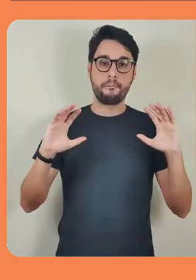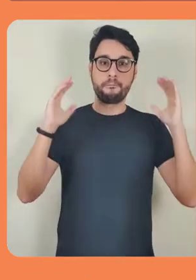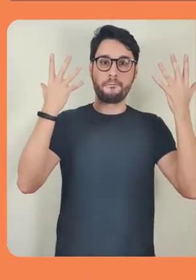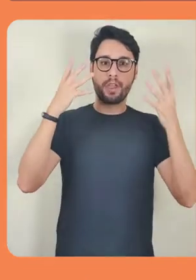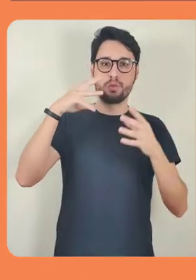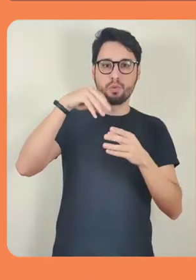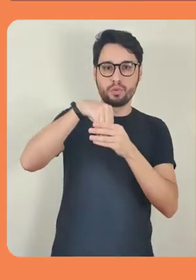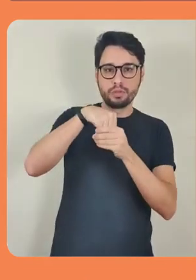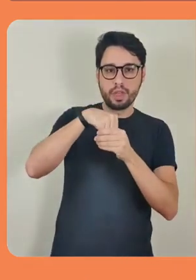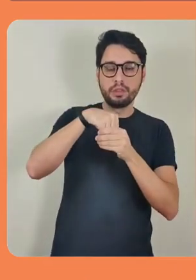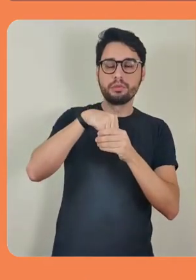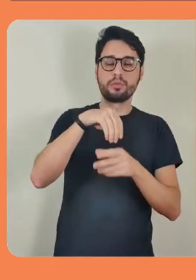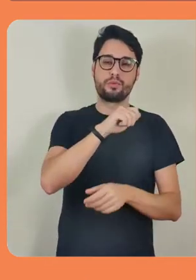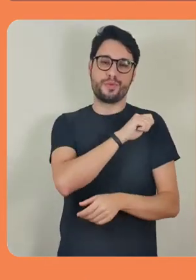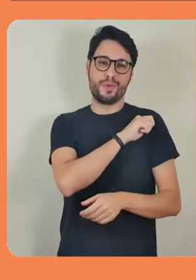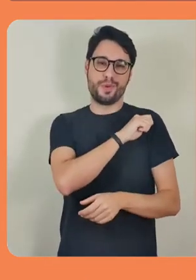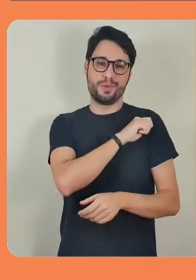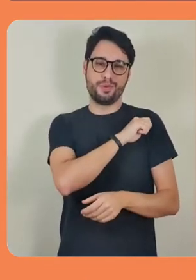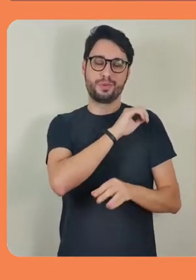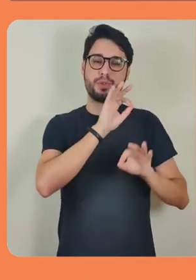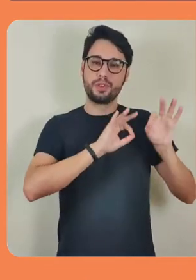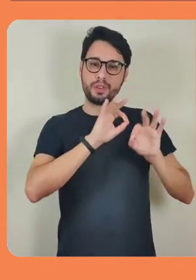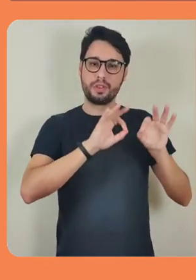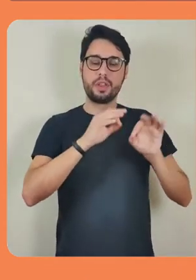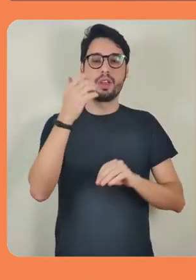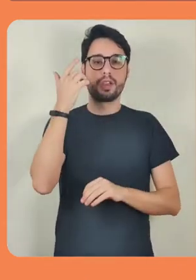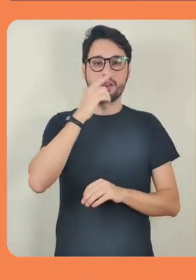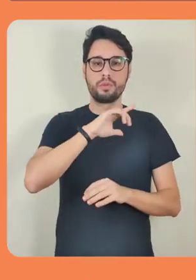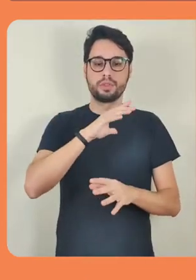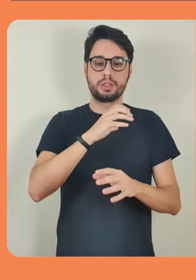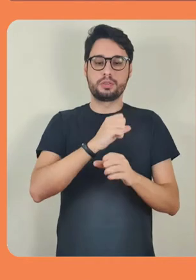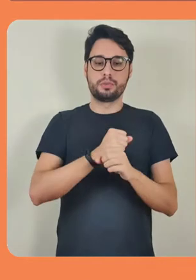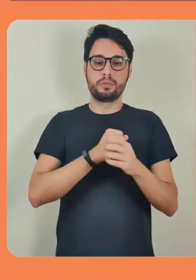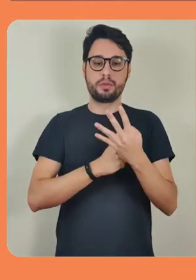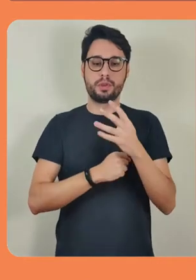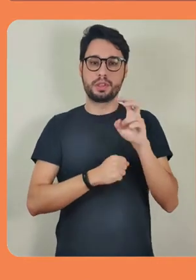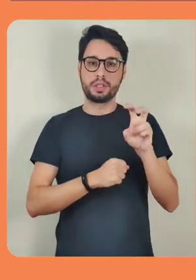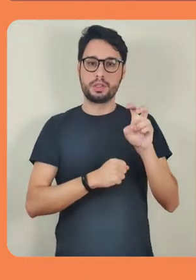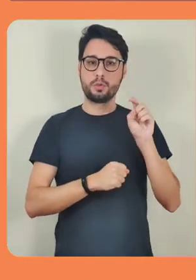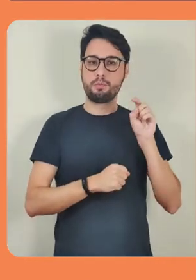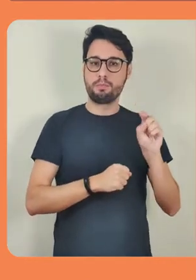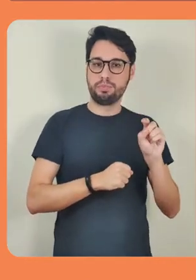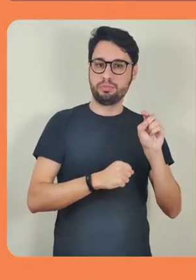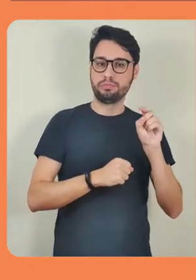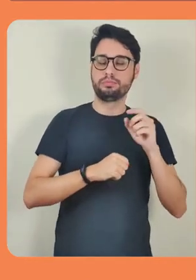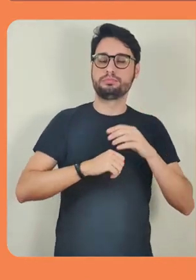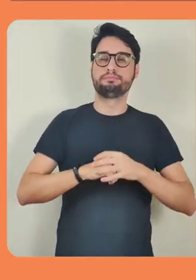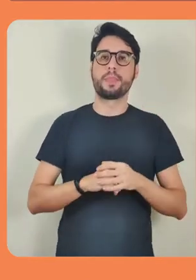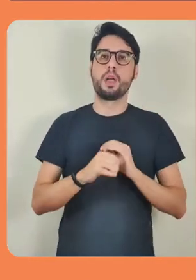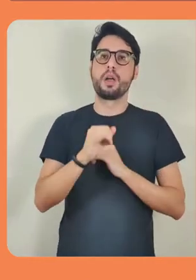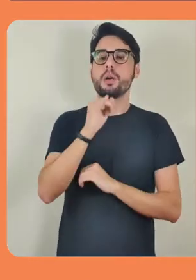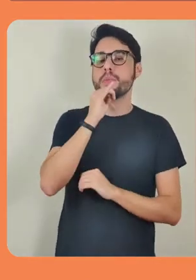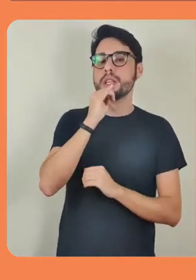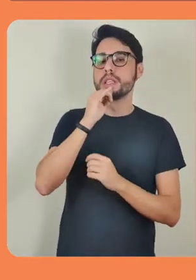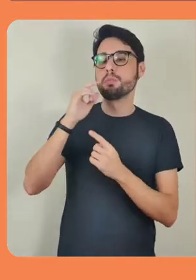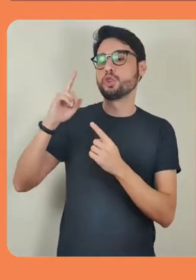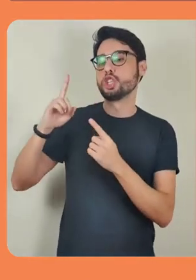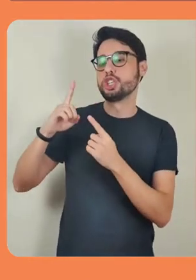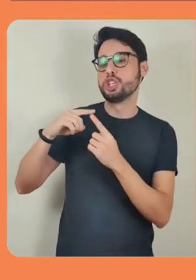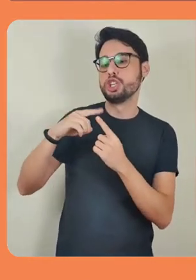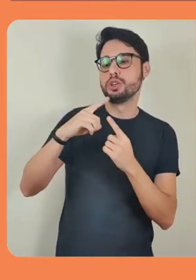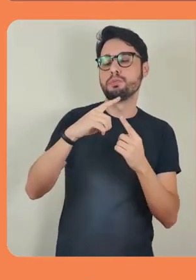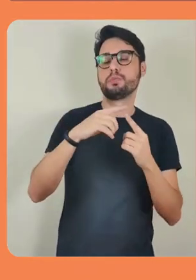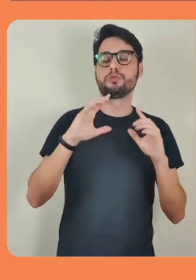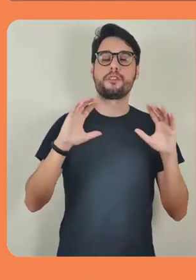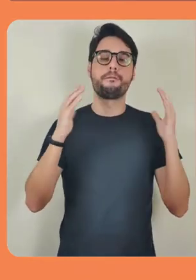quando ele fala assim crude do evento e simboliza com cê significa que qualquer criação de evento